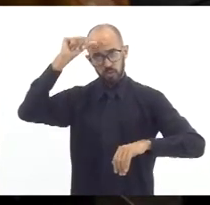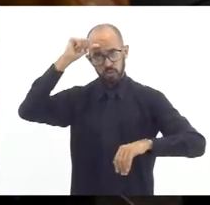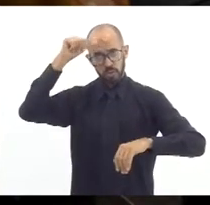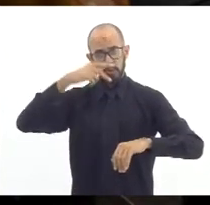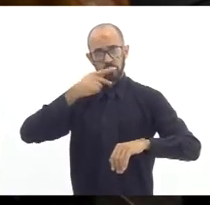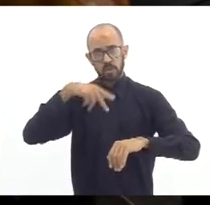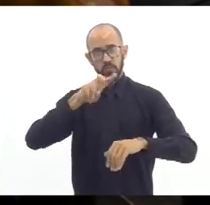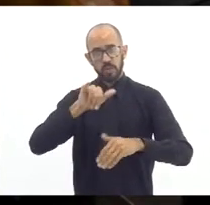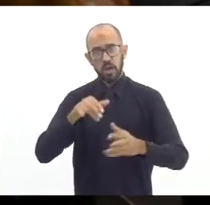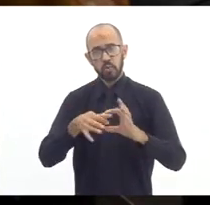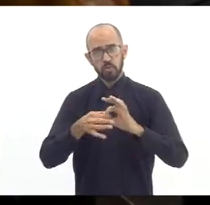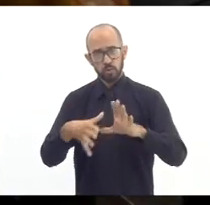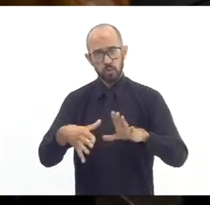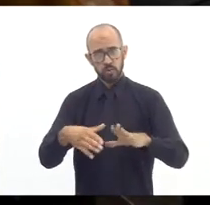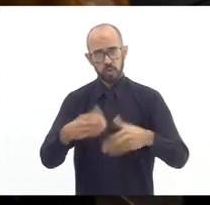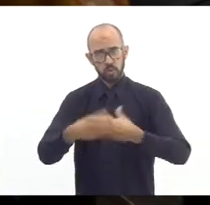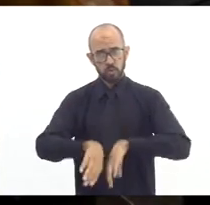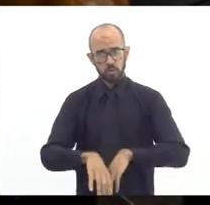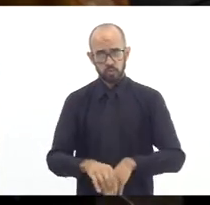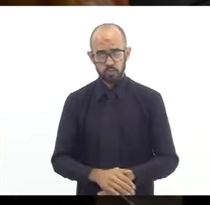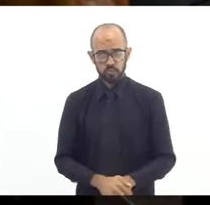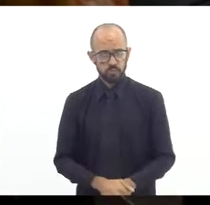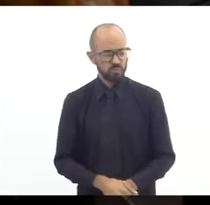novo concurso. No total de quantos?